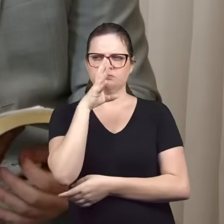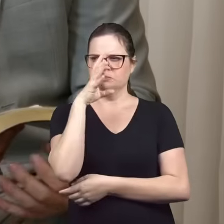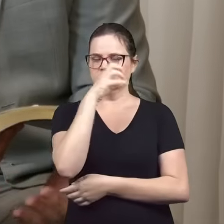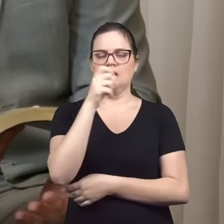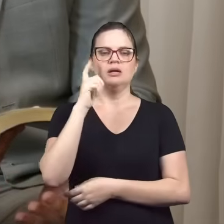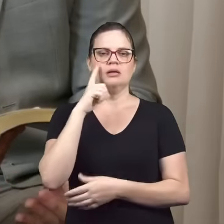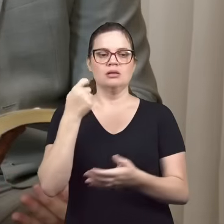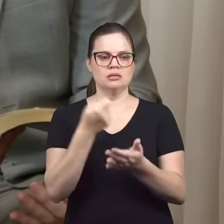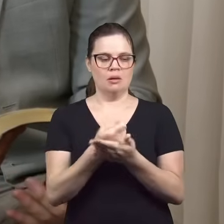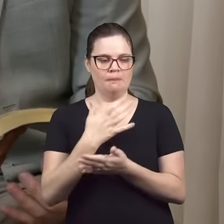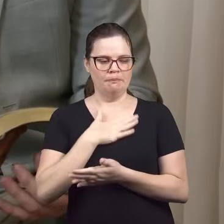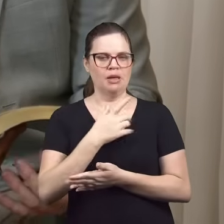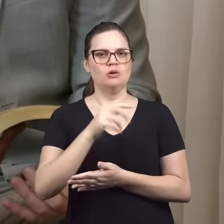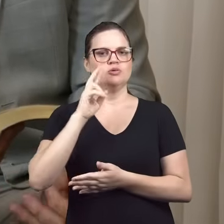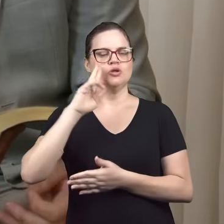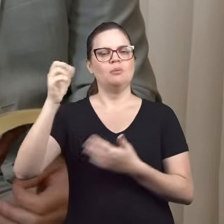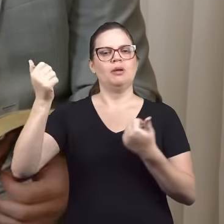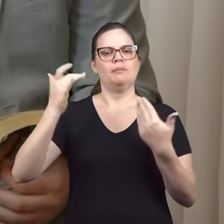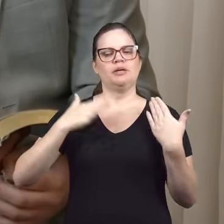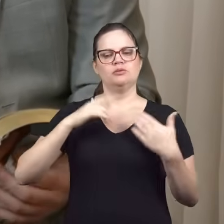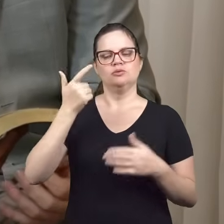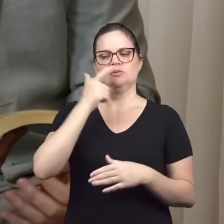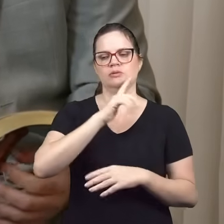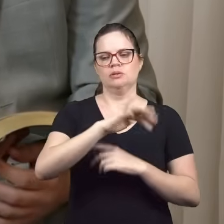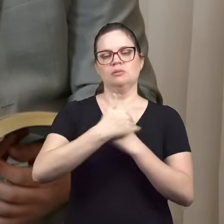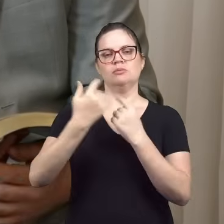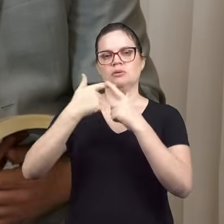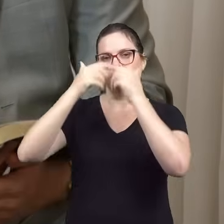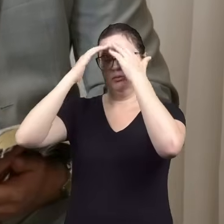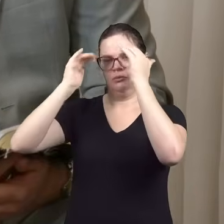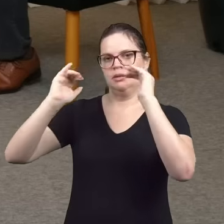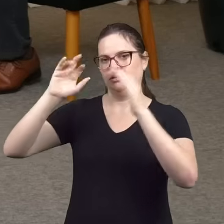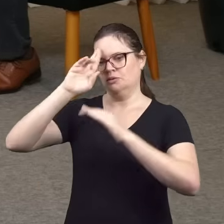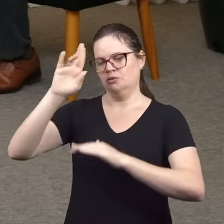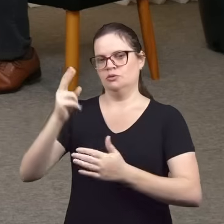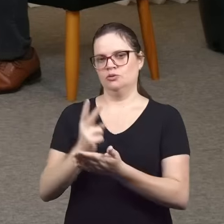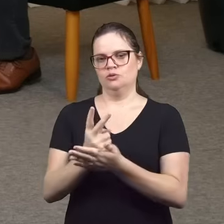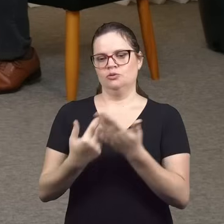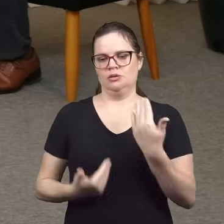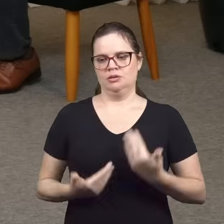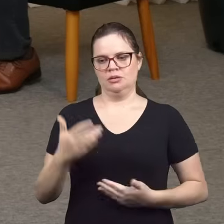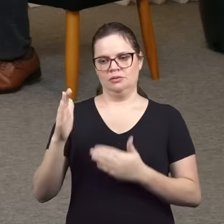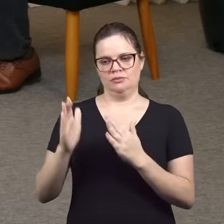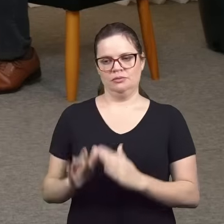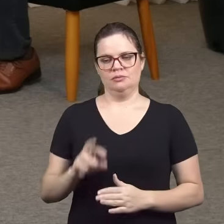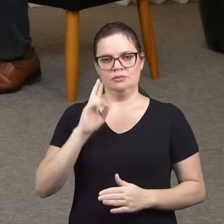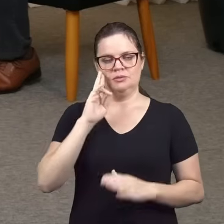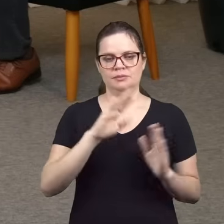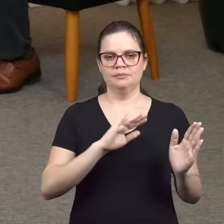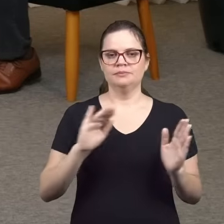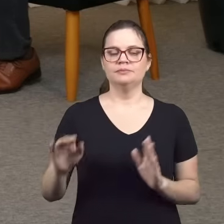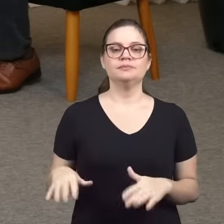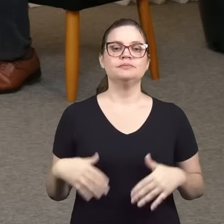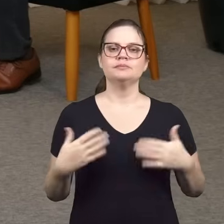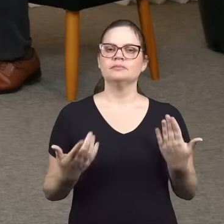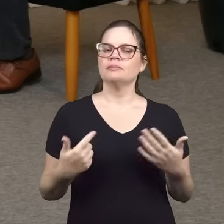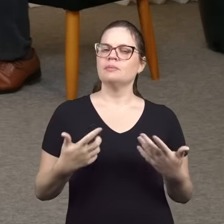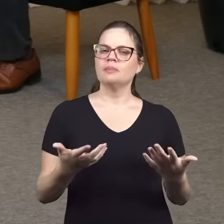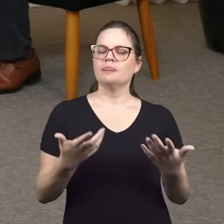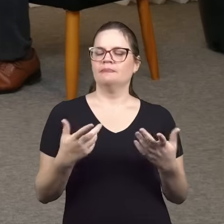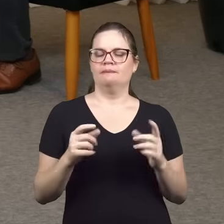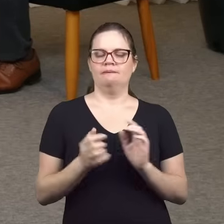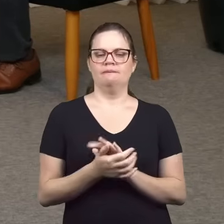decisão, de obedecer, De obedecer ao Senhor, de continuar servindo. Quer dizer que é isso